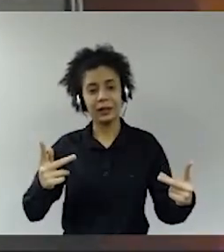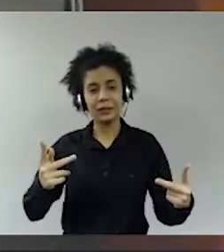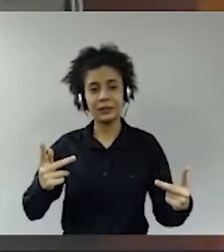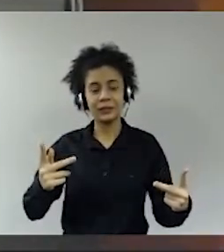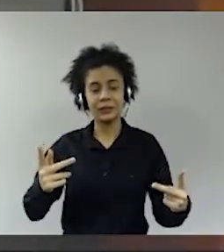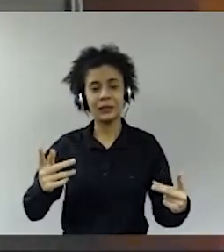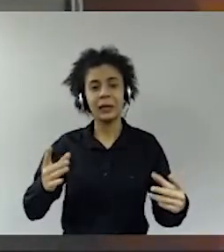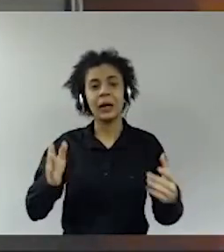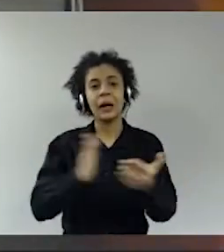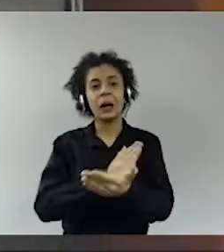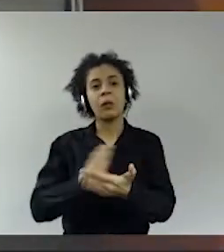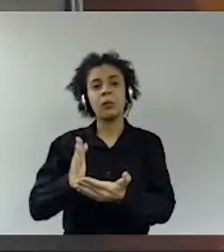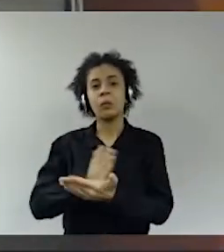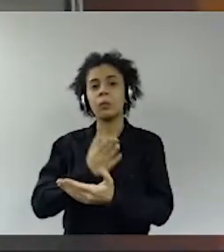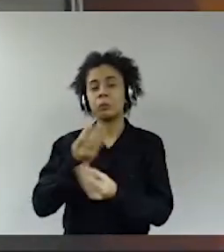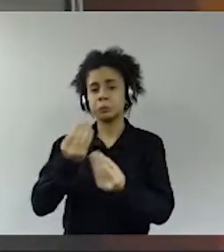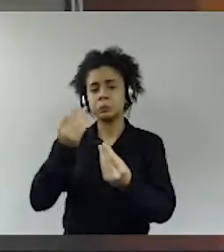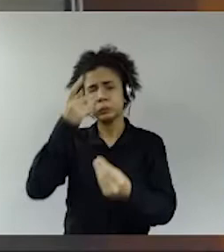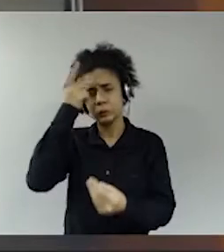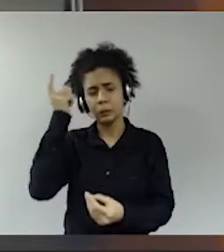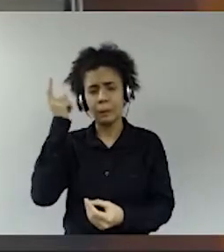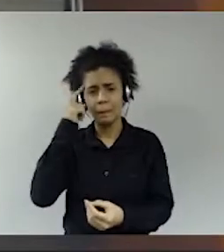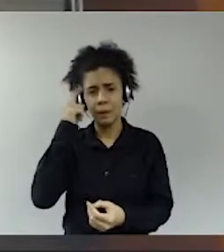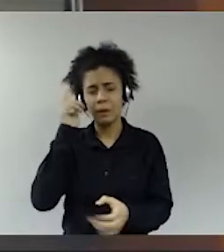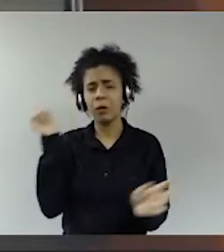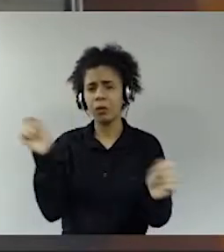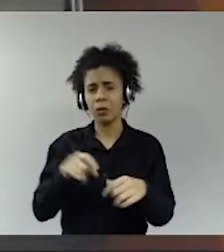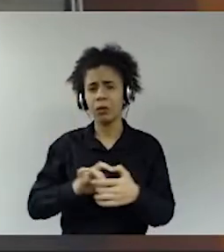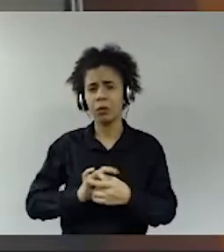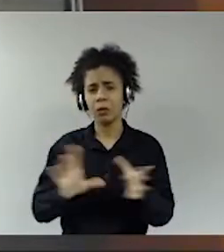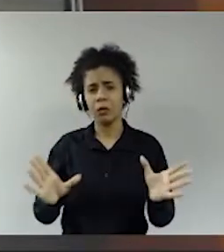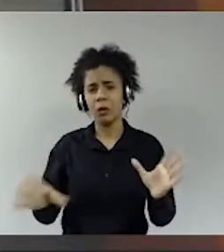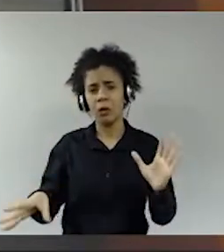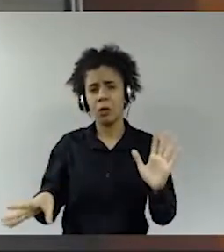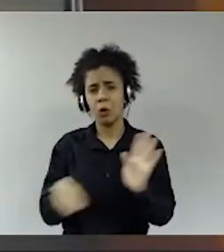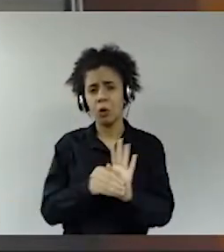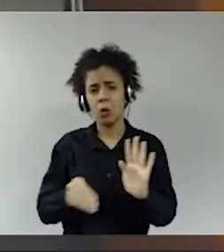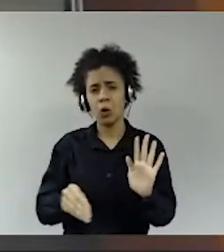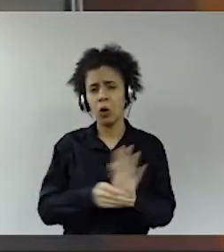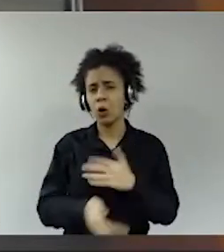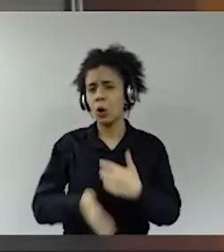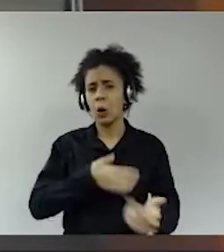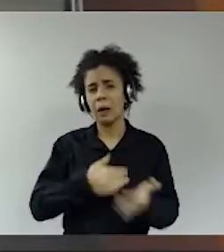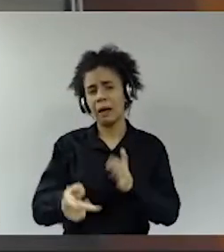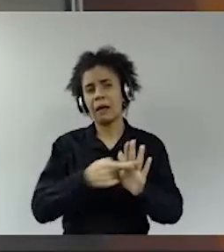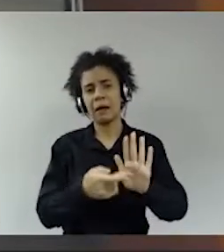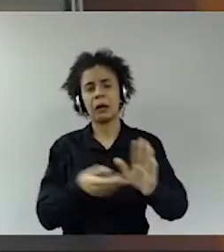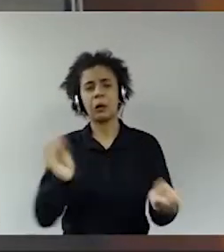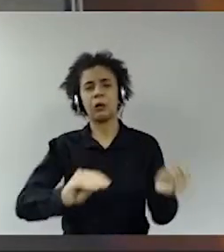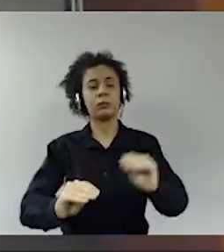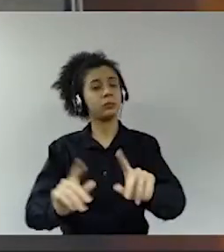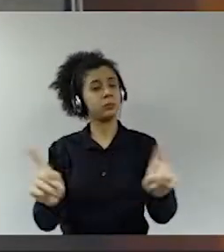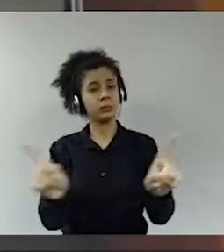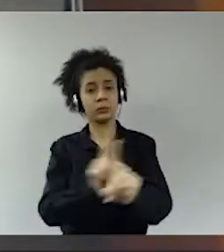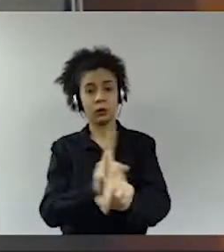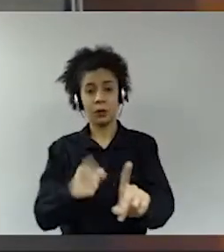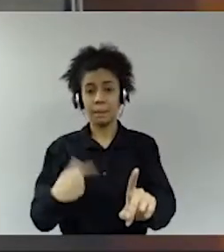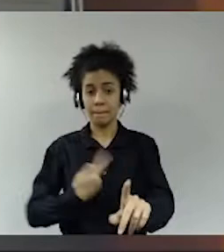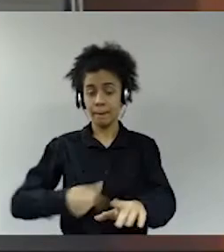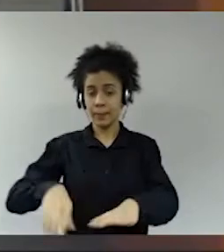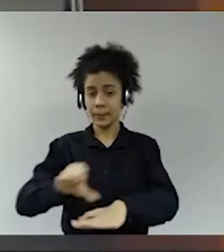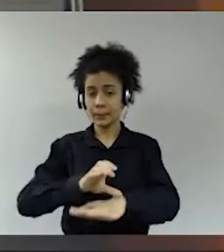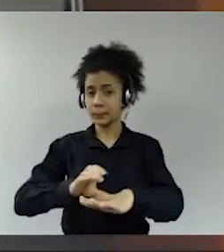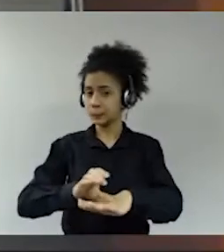como muita gente pensa, permitiria o estabelecimento de toda e qualquer regra, a nossa